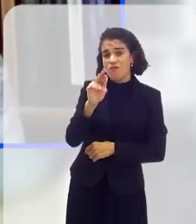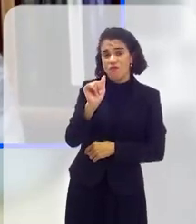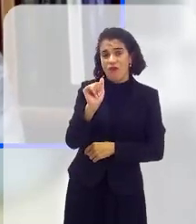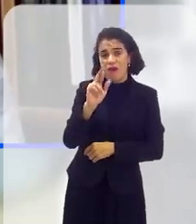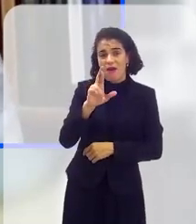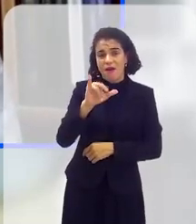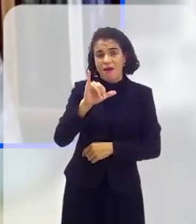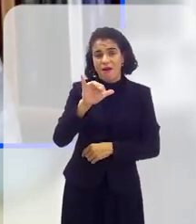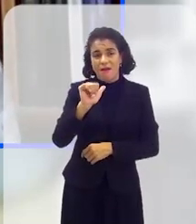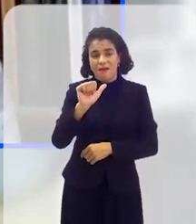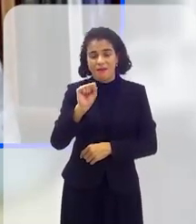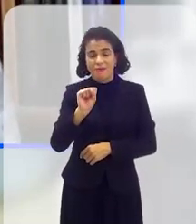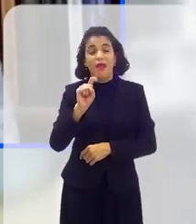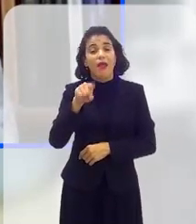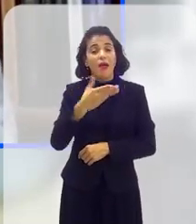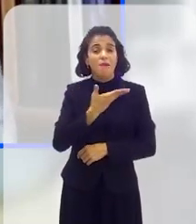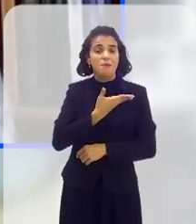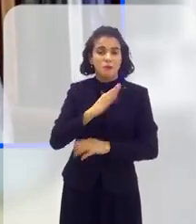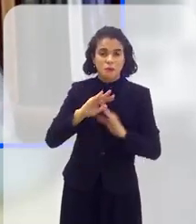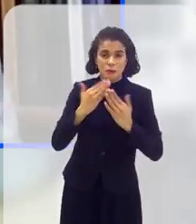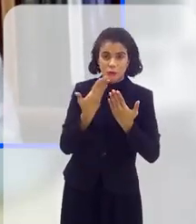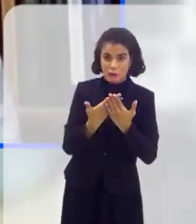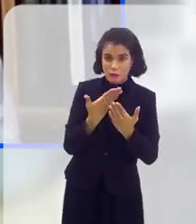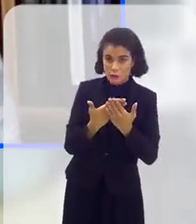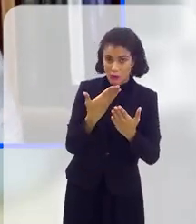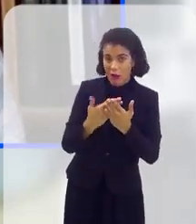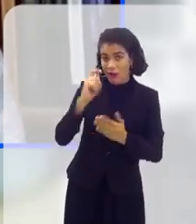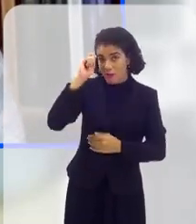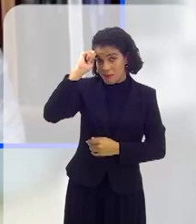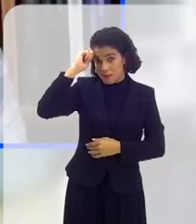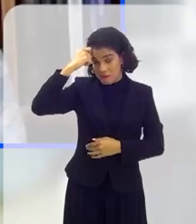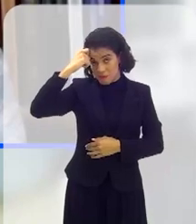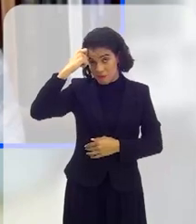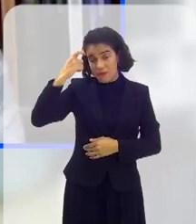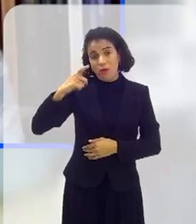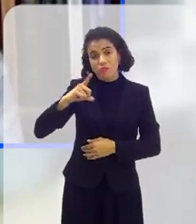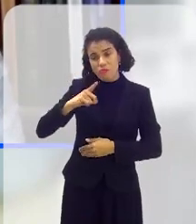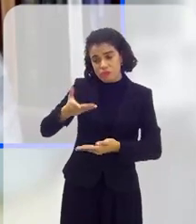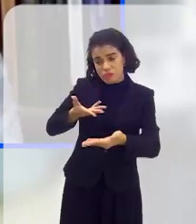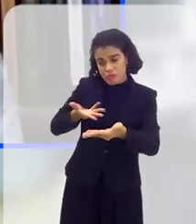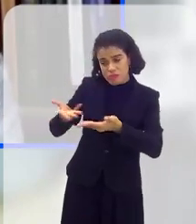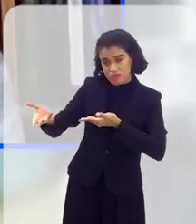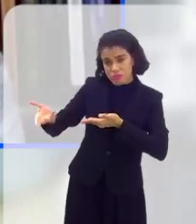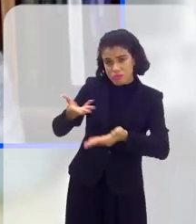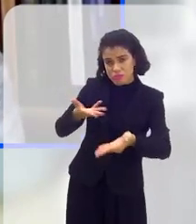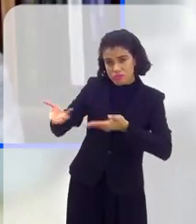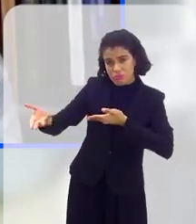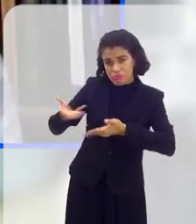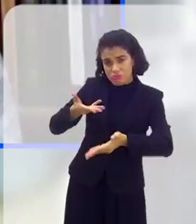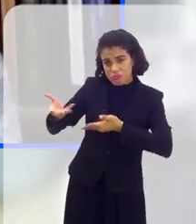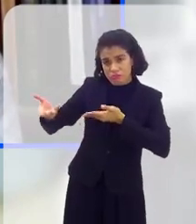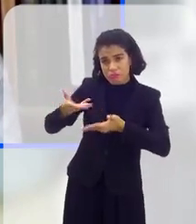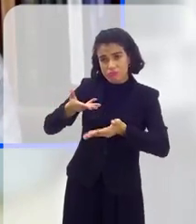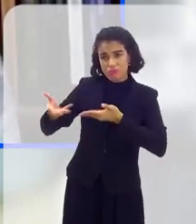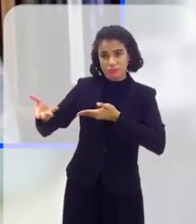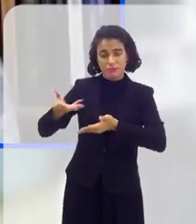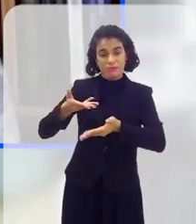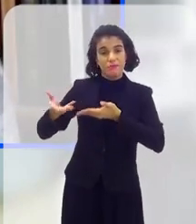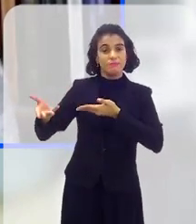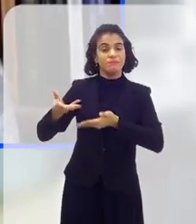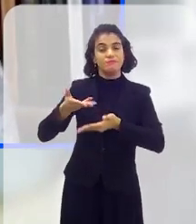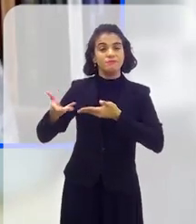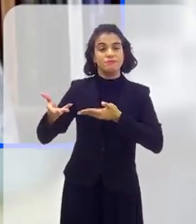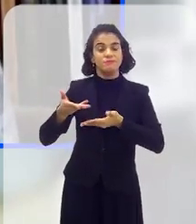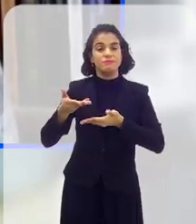do Farias, é um colega de escola que é preto, né? Então eles têm esse